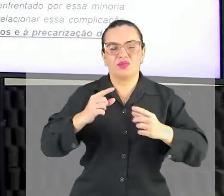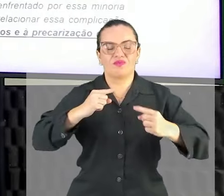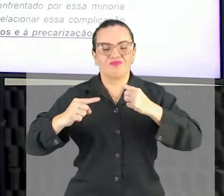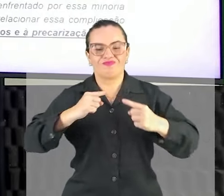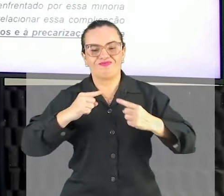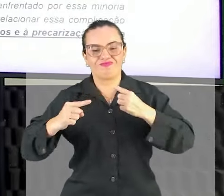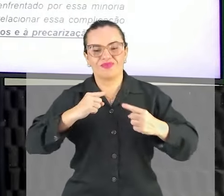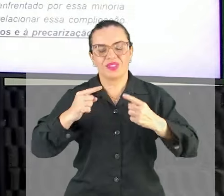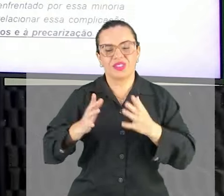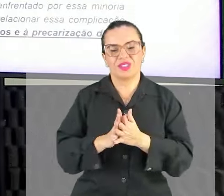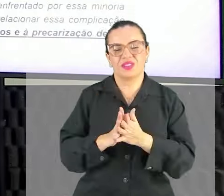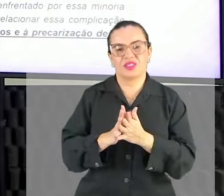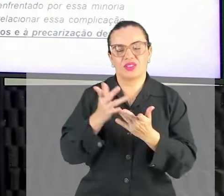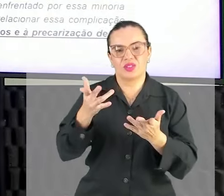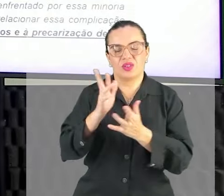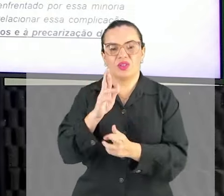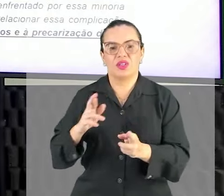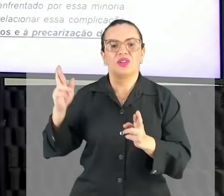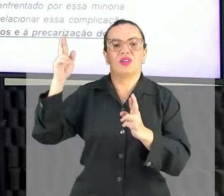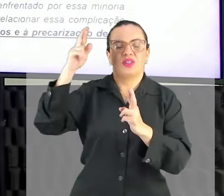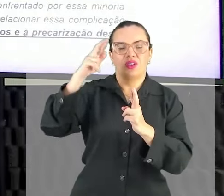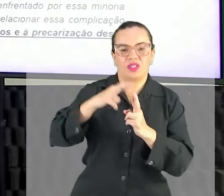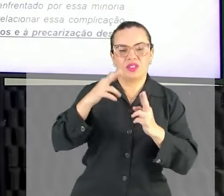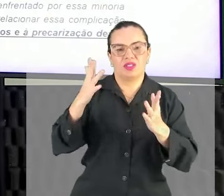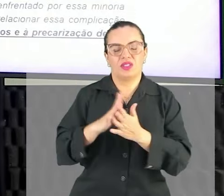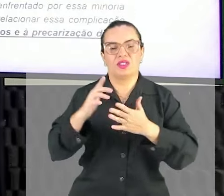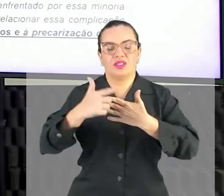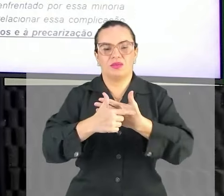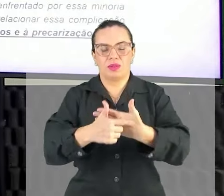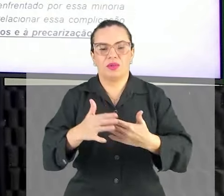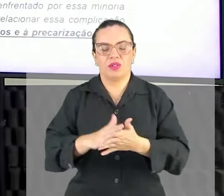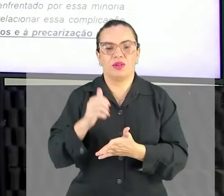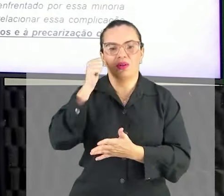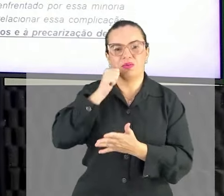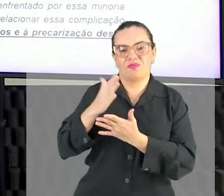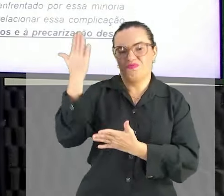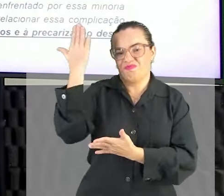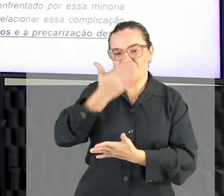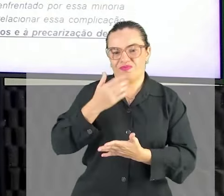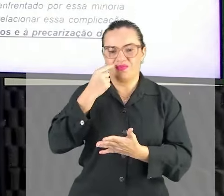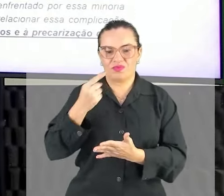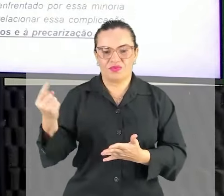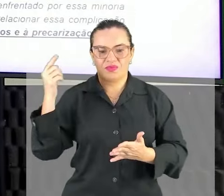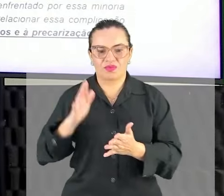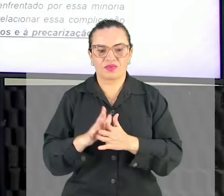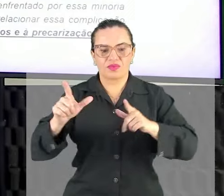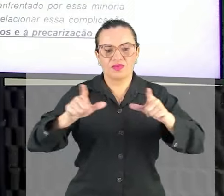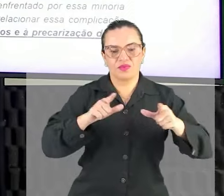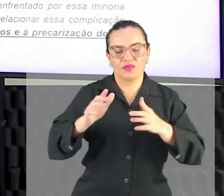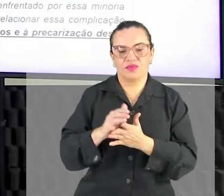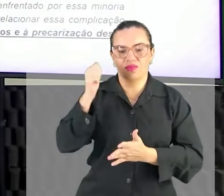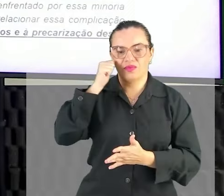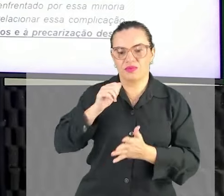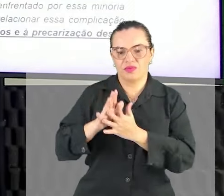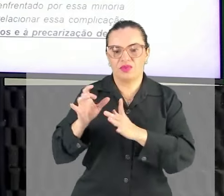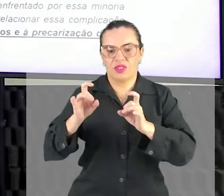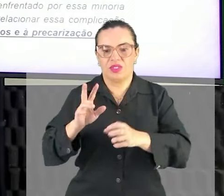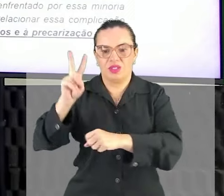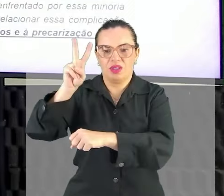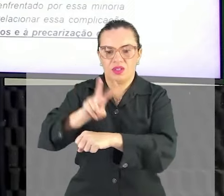me referindo a esse papel invisível. Os serviços das mulheres, especificamente o de cuidar de outras pessoas,